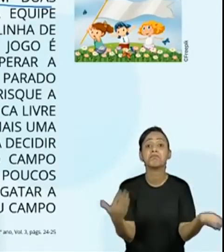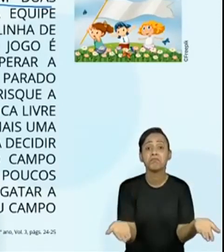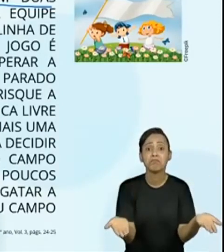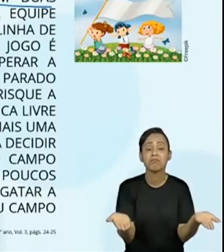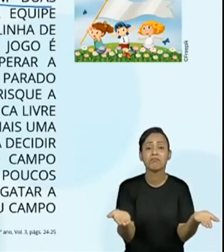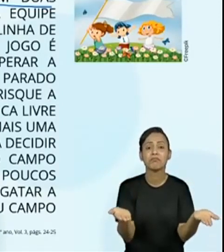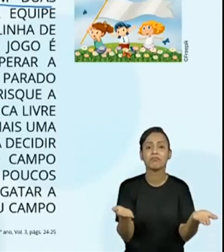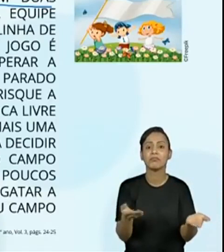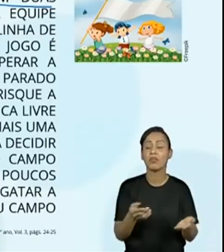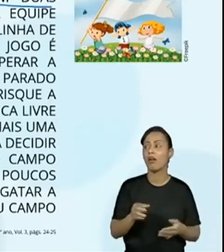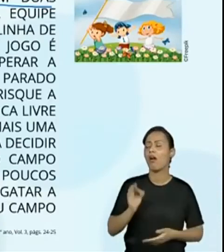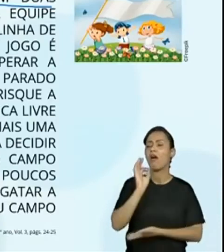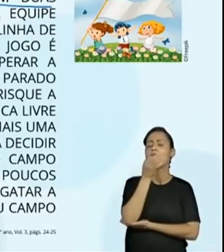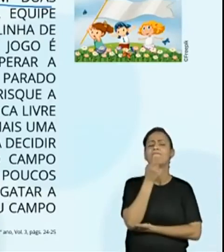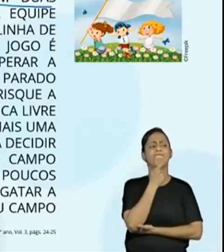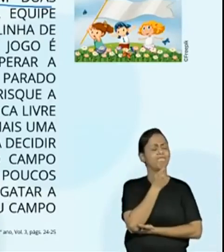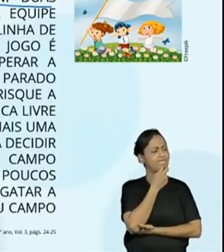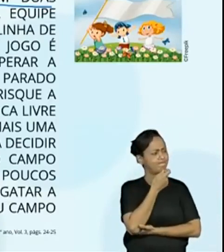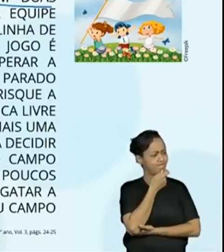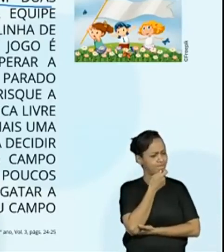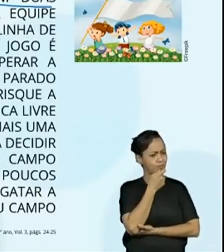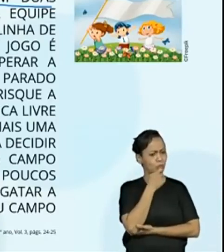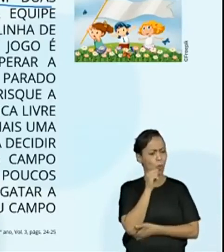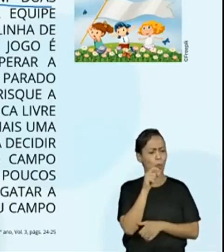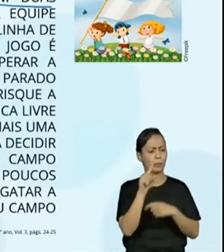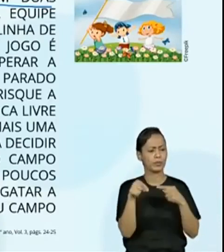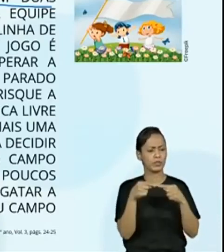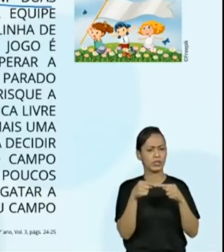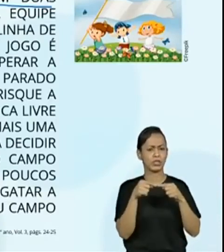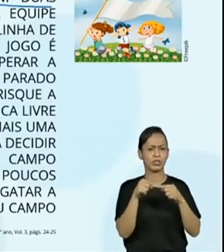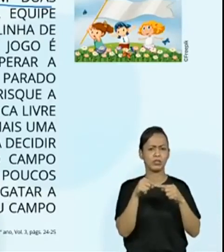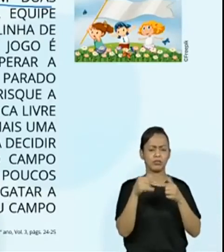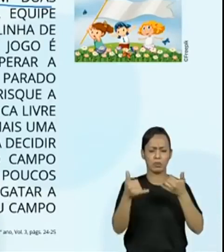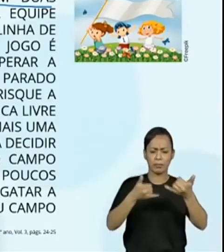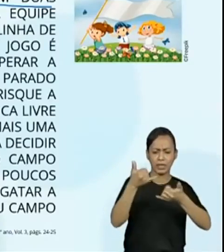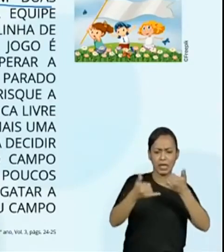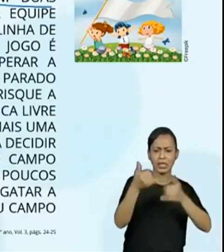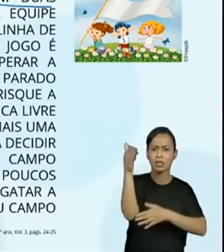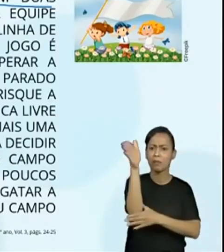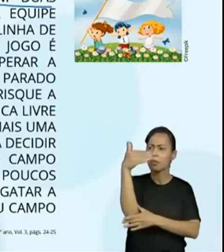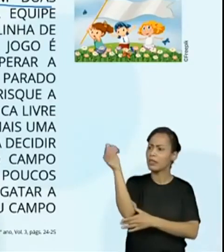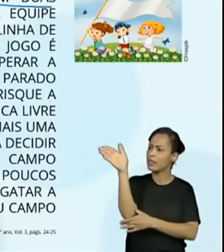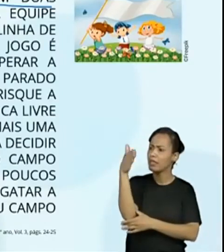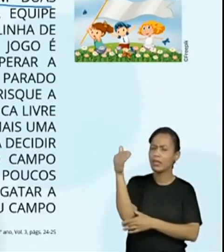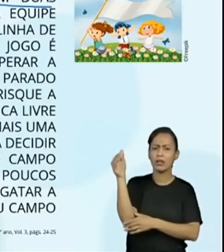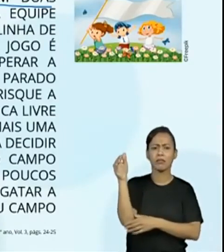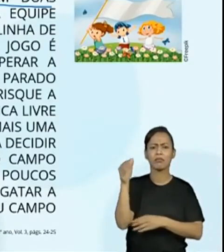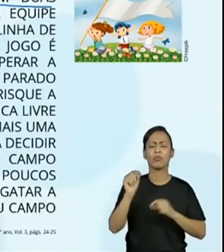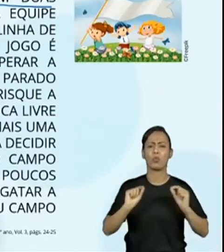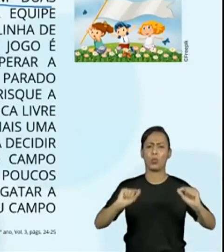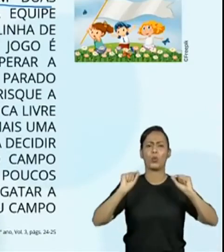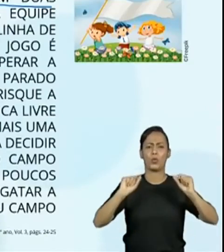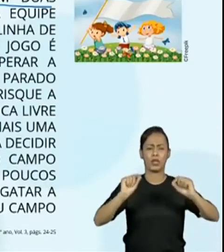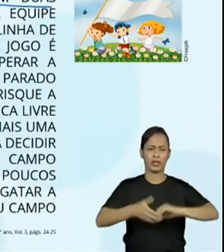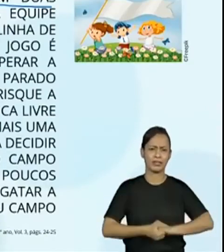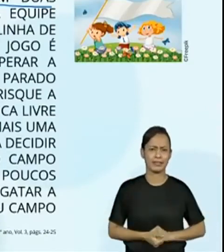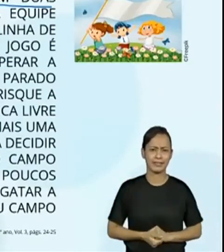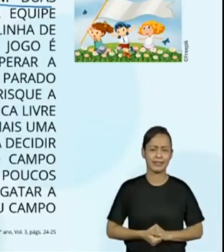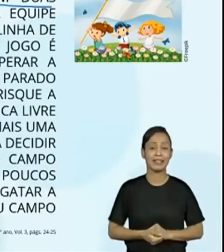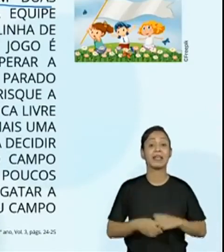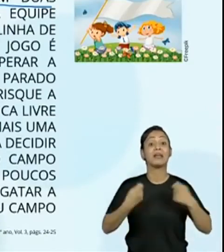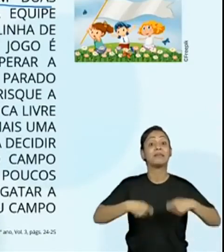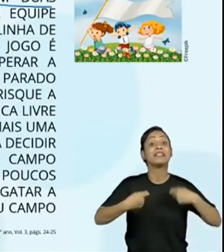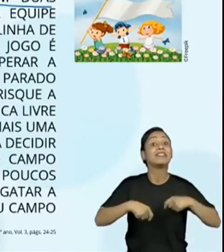aí também. Tem aí, sim. Qual é o objetivo desta brincadeira? A gente